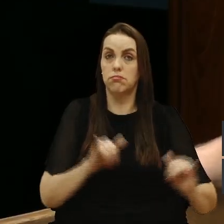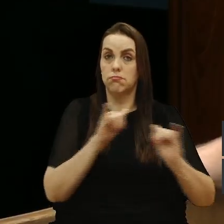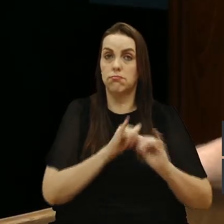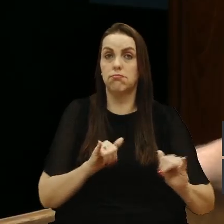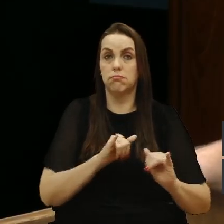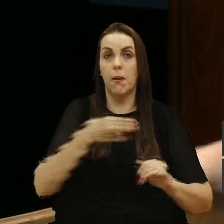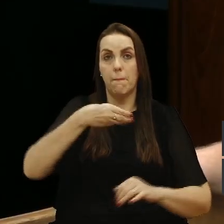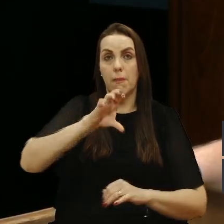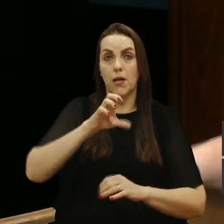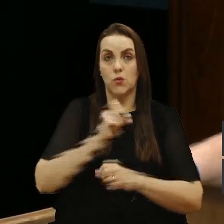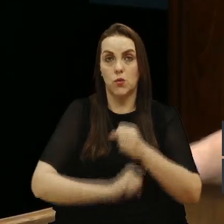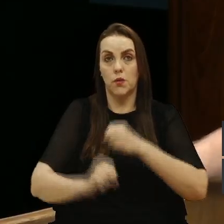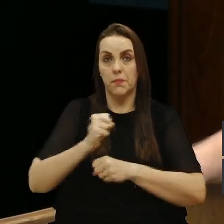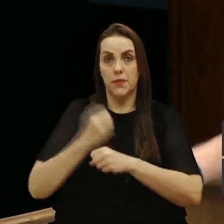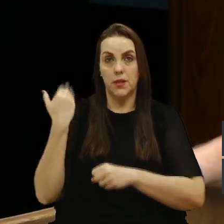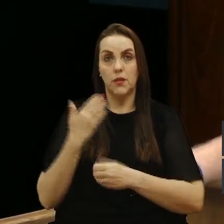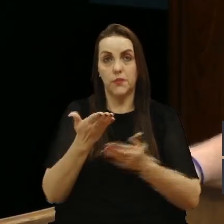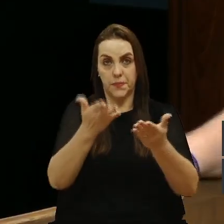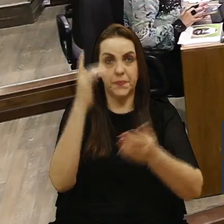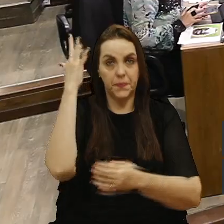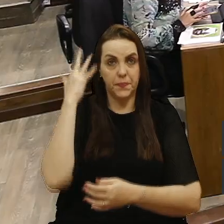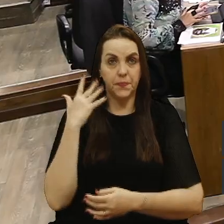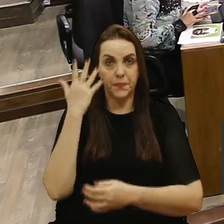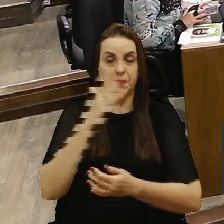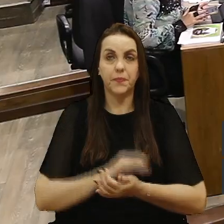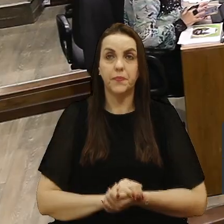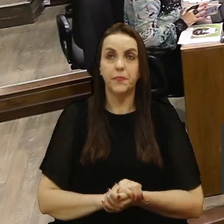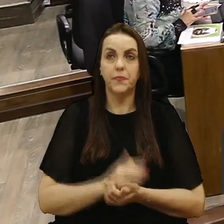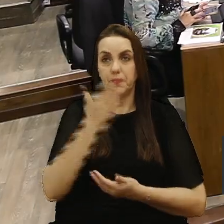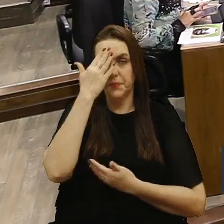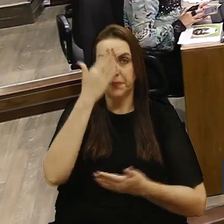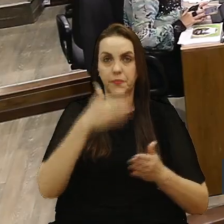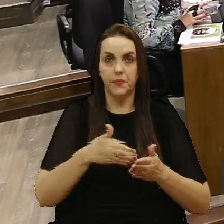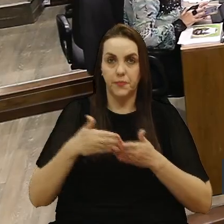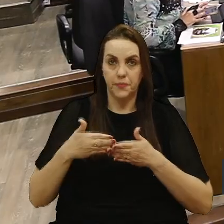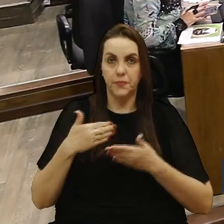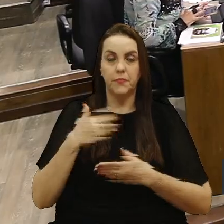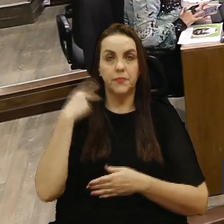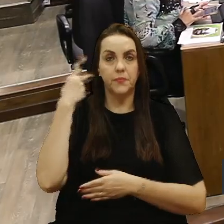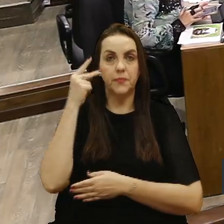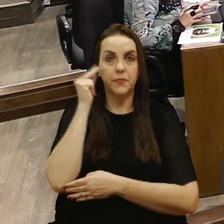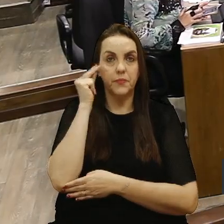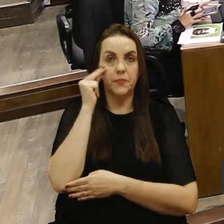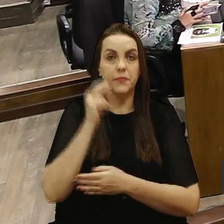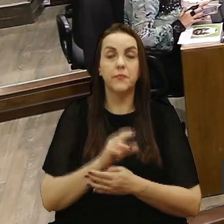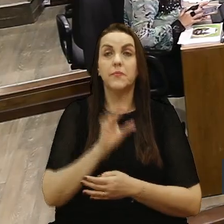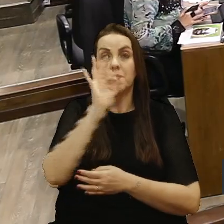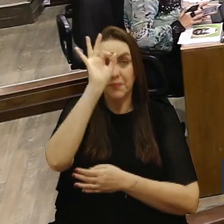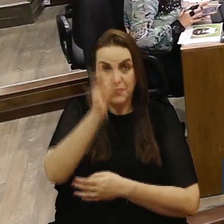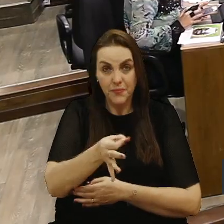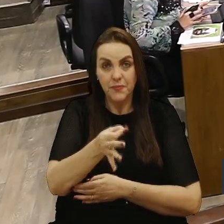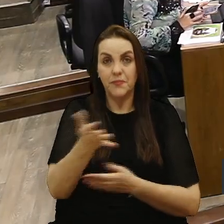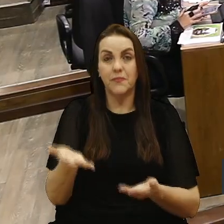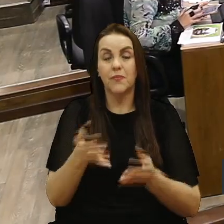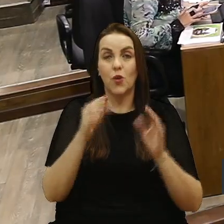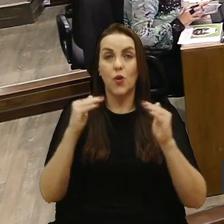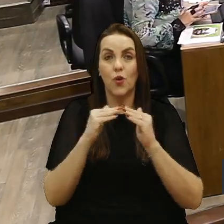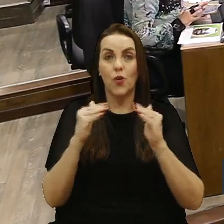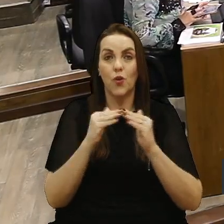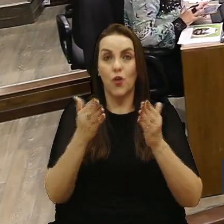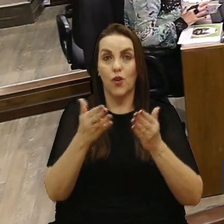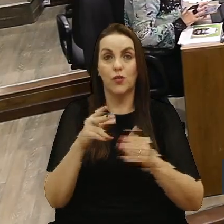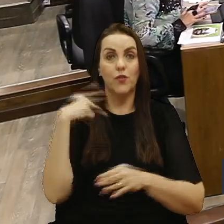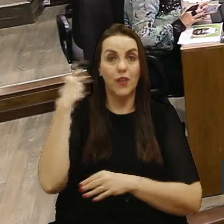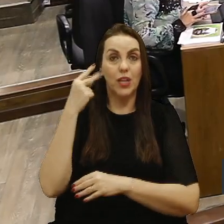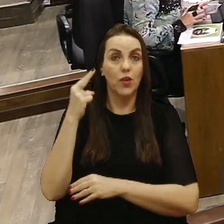passado. Vereadora Daiane. Obrigado pela parte, vereador Cláudio. Mas exatamente concordo com algumas coisas do que o vereador